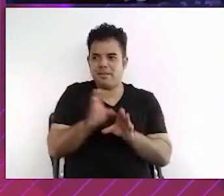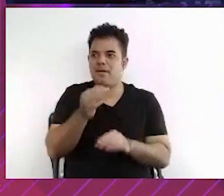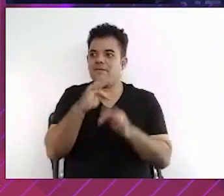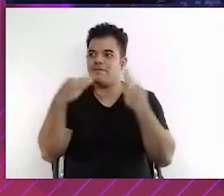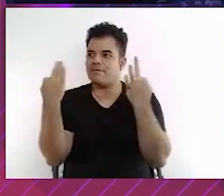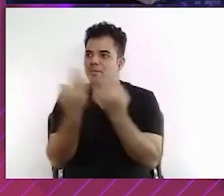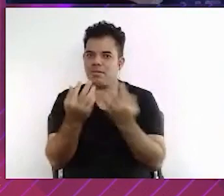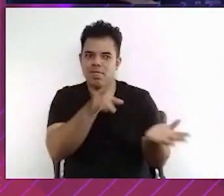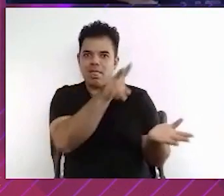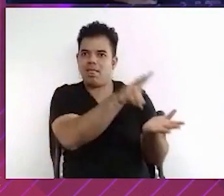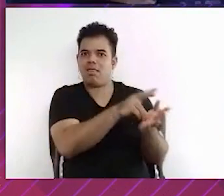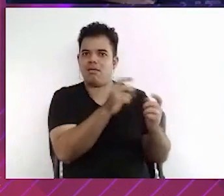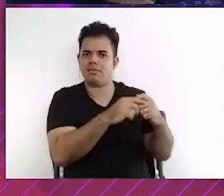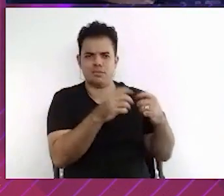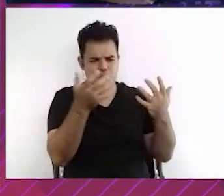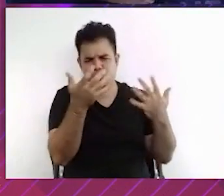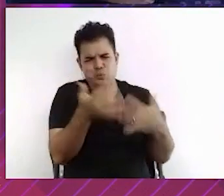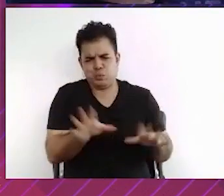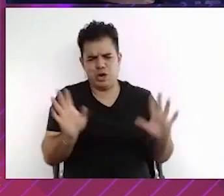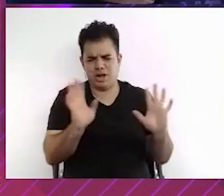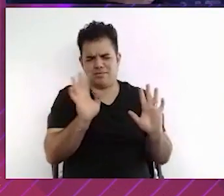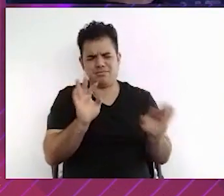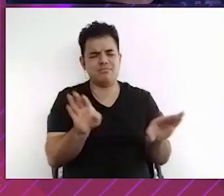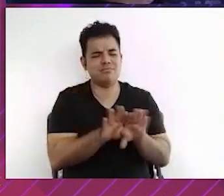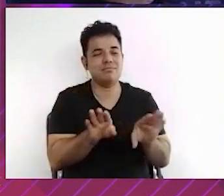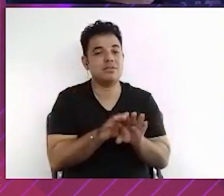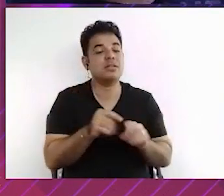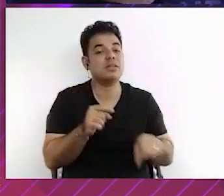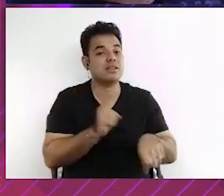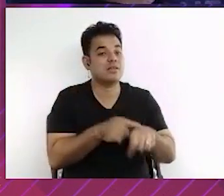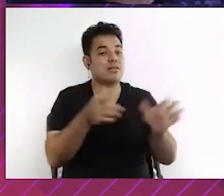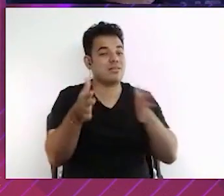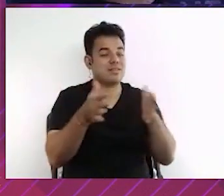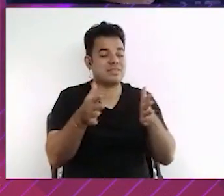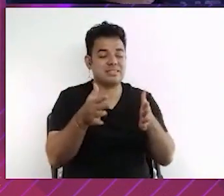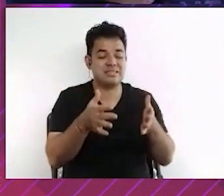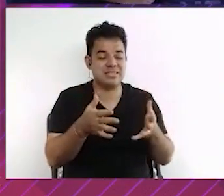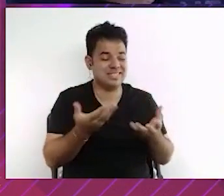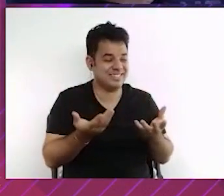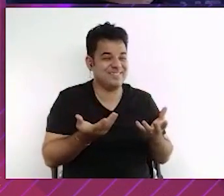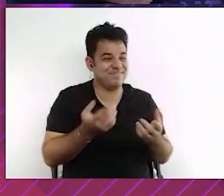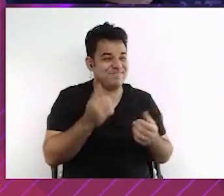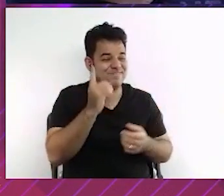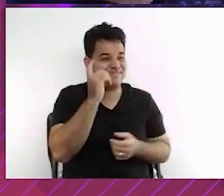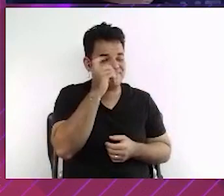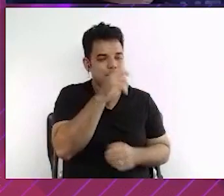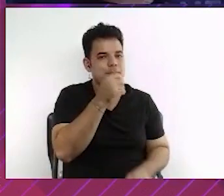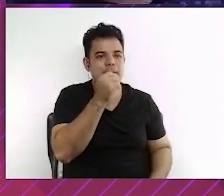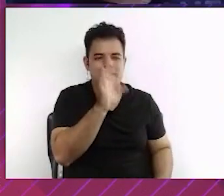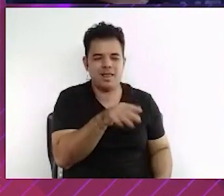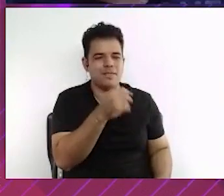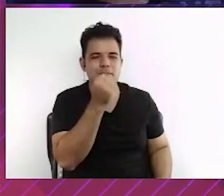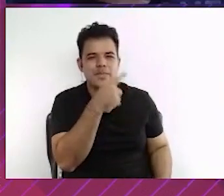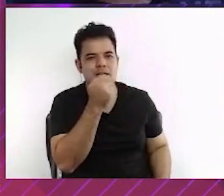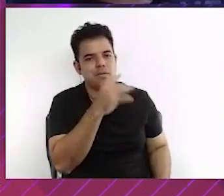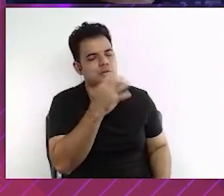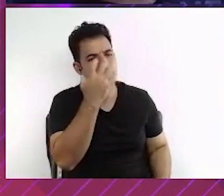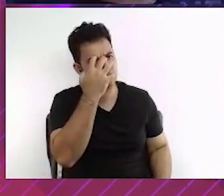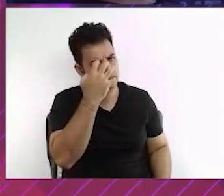Né? Mas aí é um momento delicado, então. Eu estou fazendo piada, mas é um momento sério,